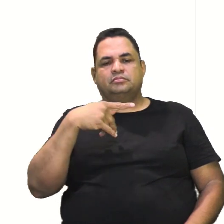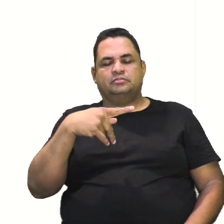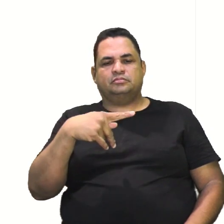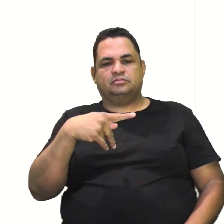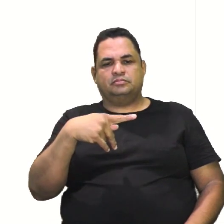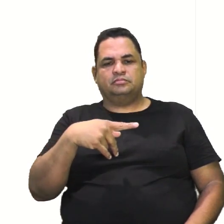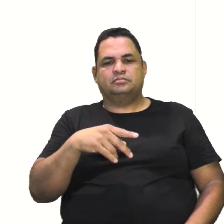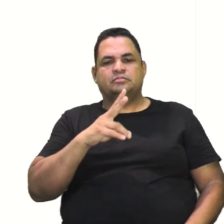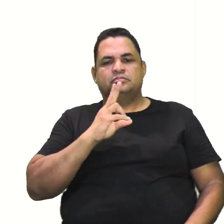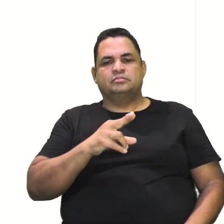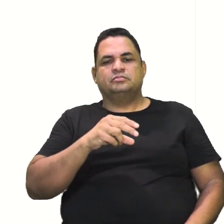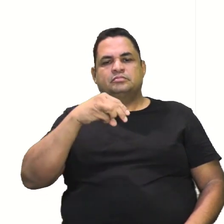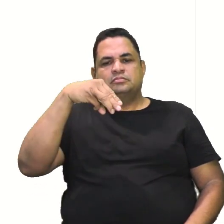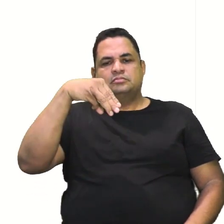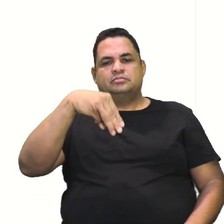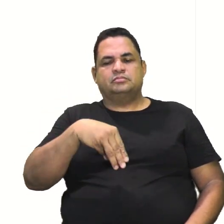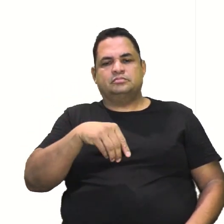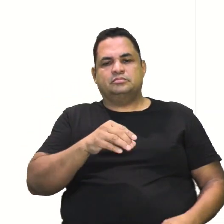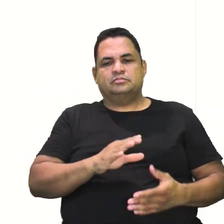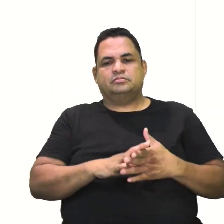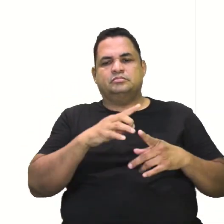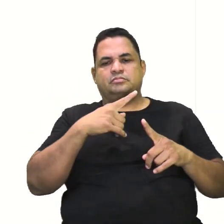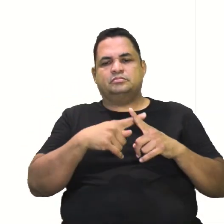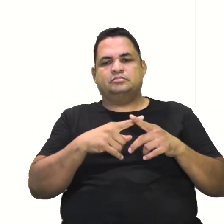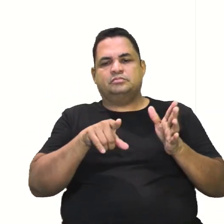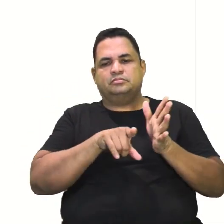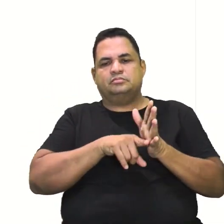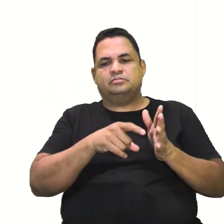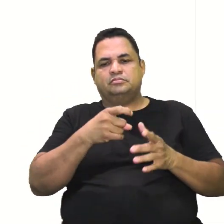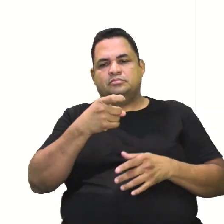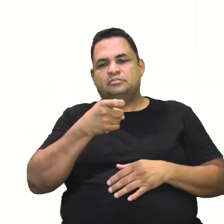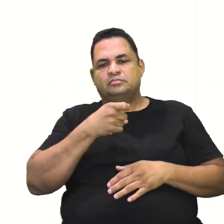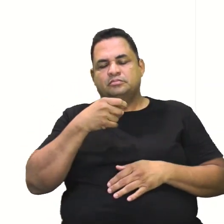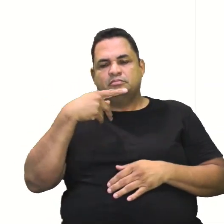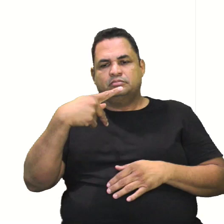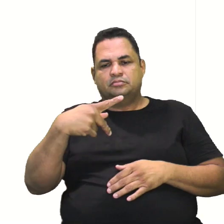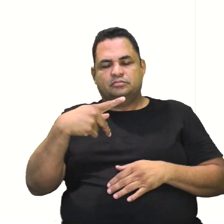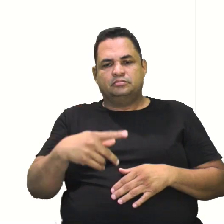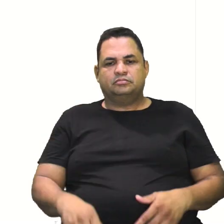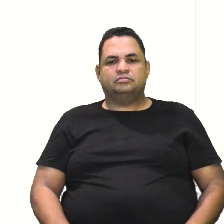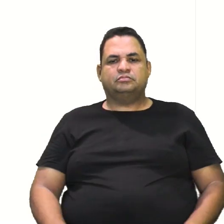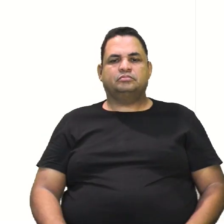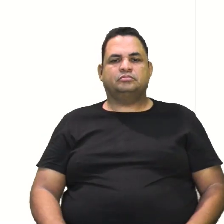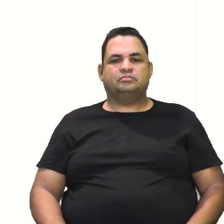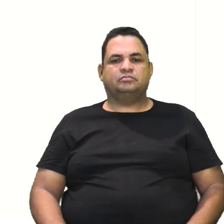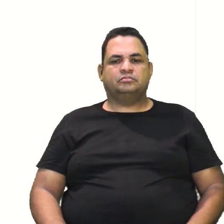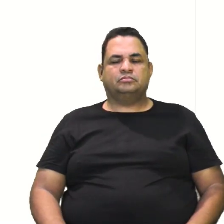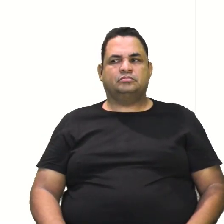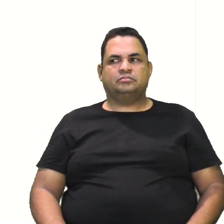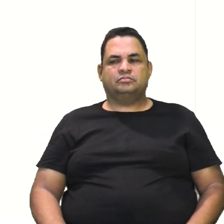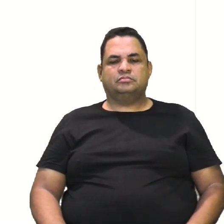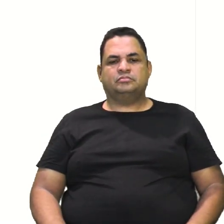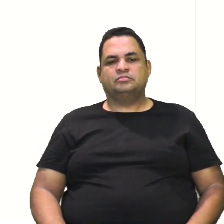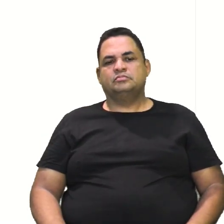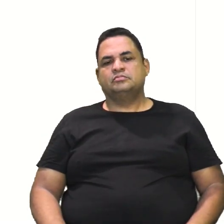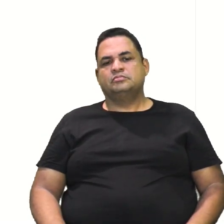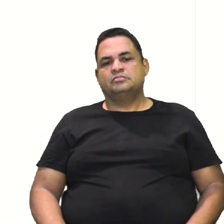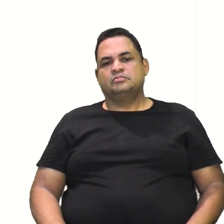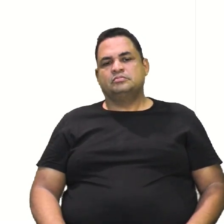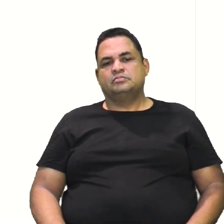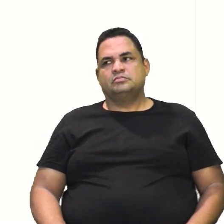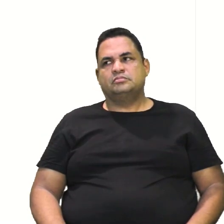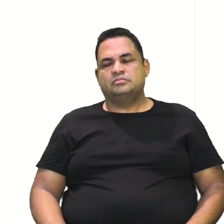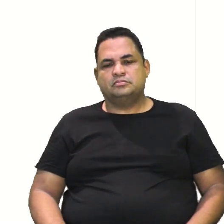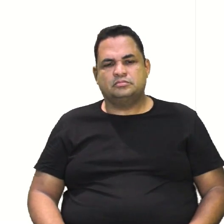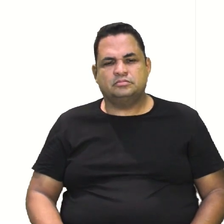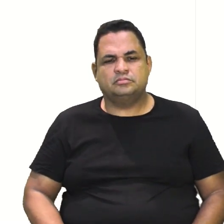ponto é igual a m que multiplica x menos x do ponto? Isso. É dessa aqui que a gente vai absorver, o né? YP e o XP